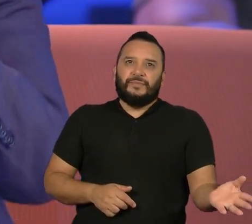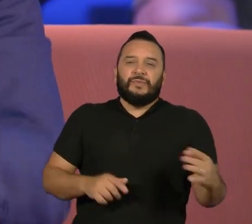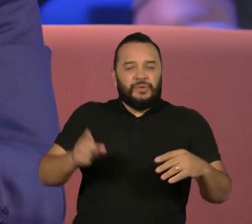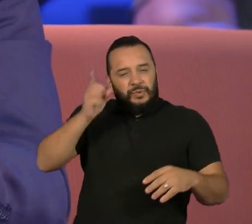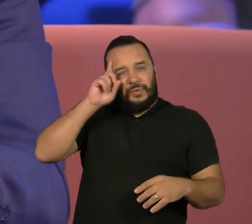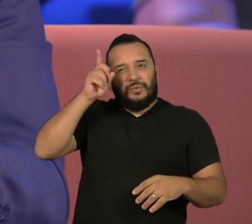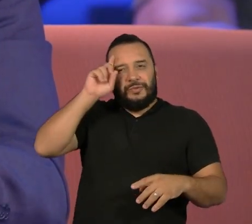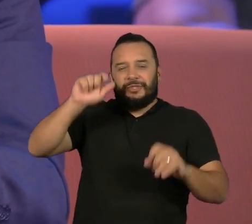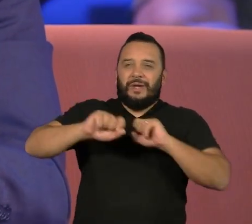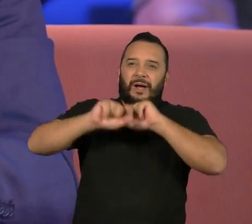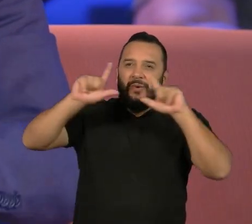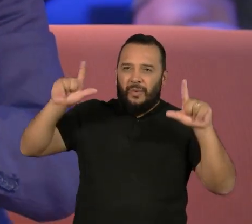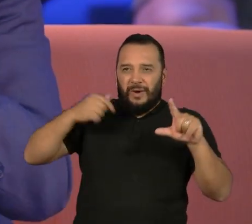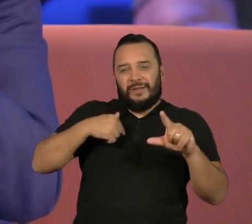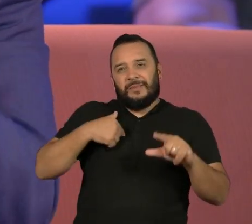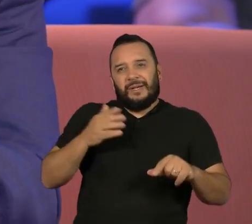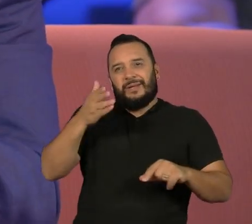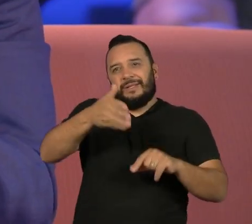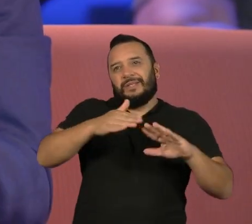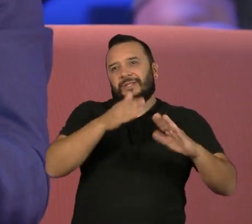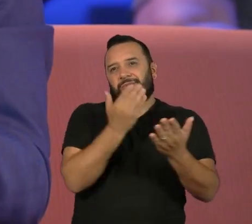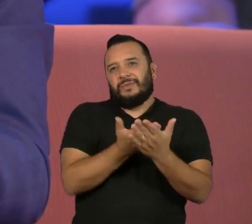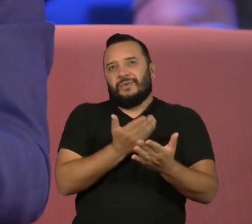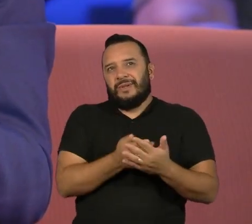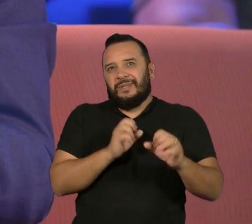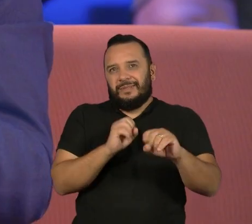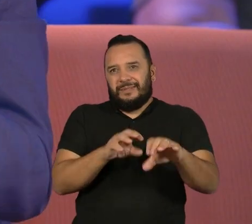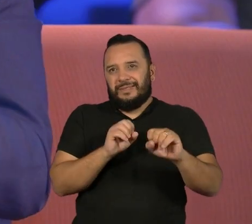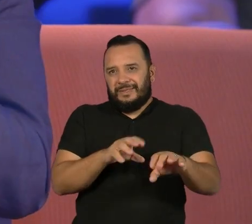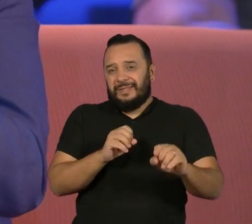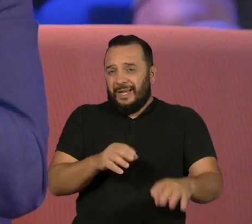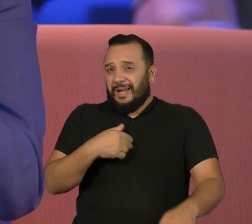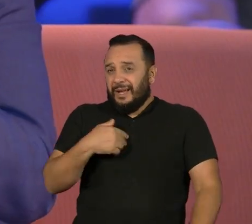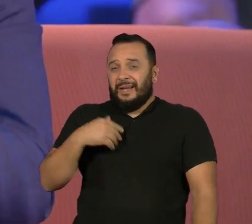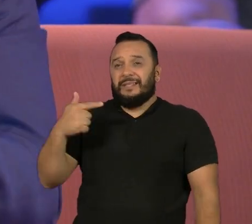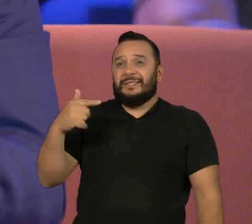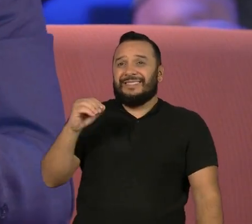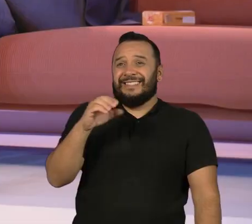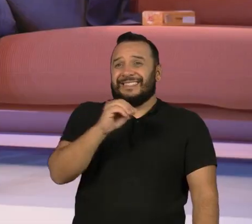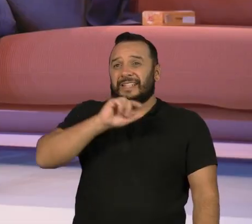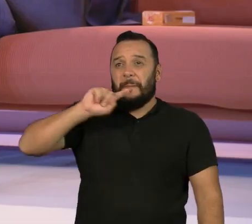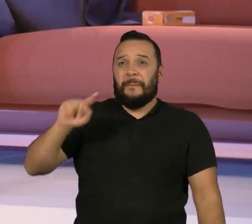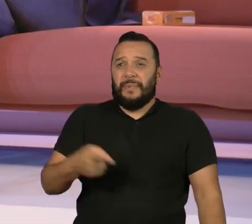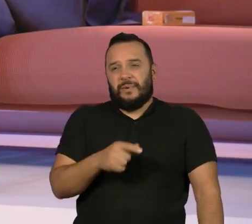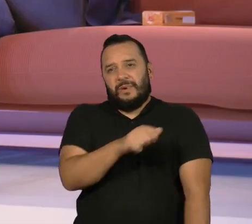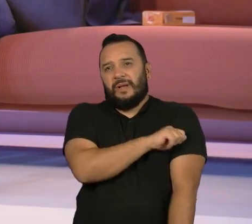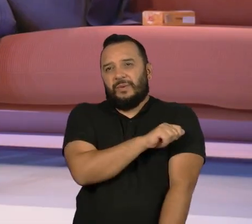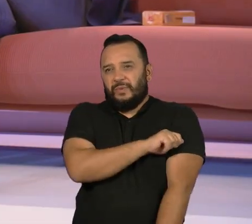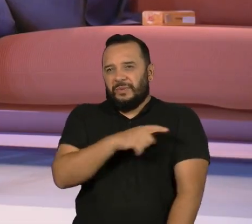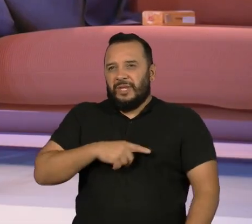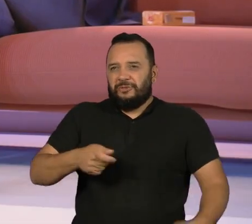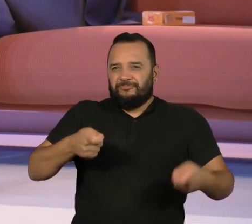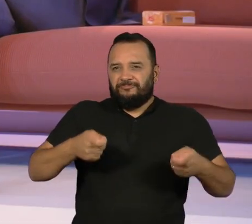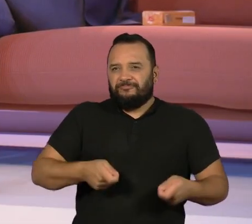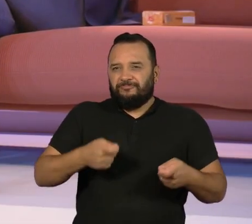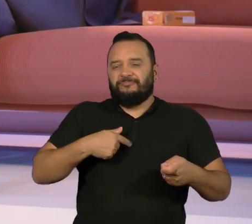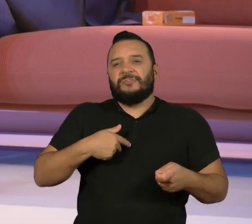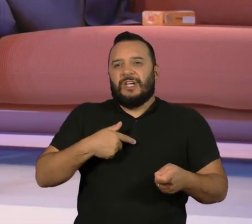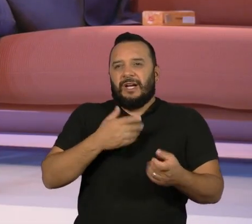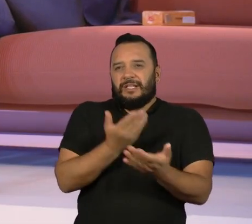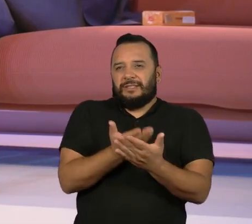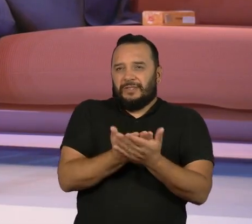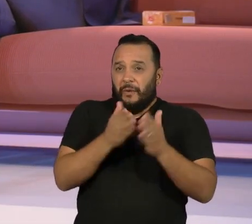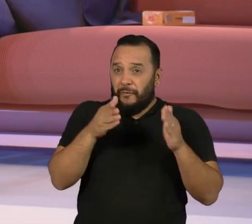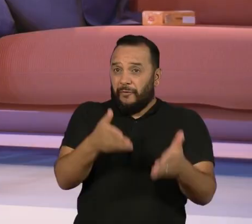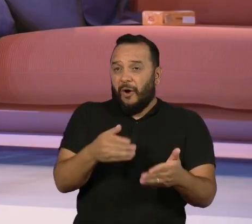dias acordam para poder ir para as nossas escolas, educar os nossos quase 700 mil alunos com muito afinco, com muita dedicação, buscando